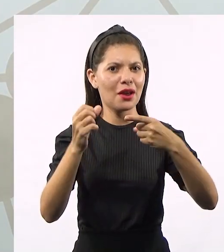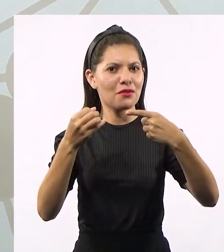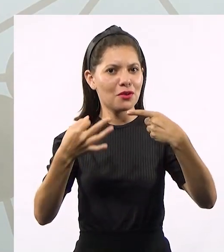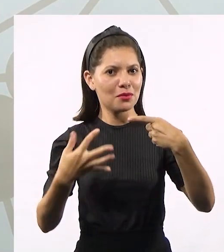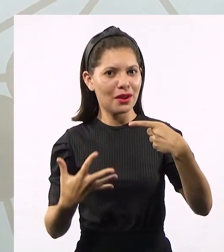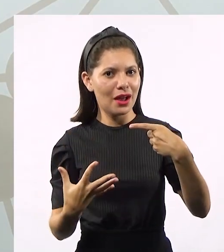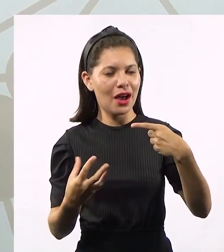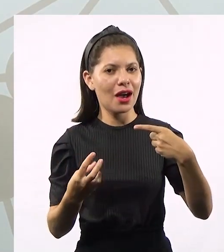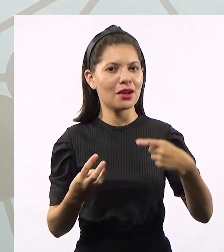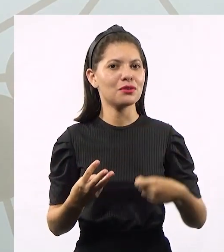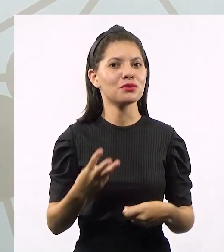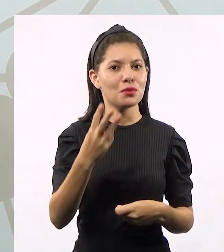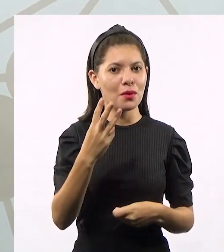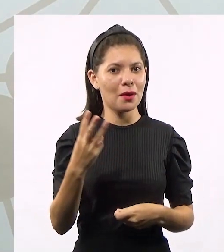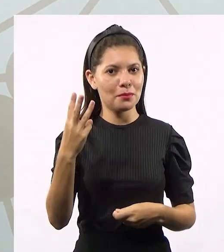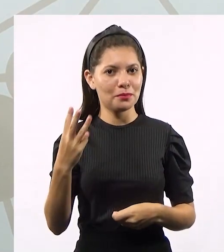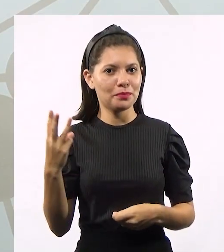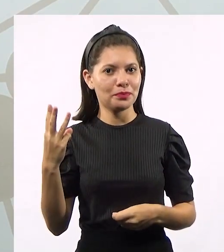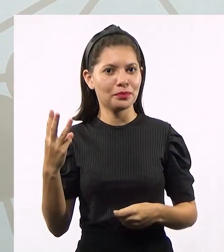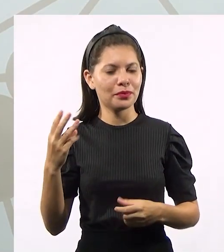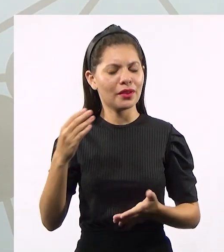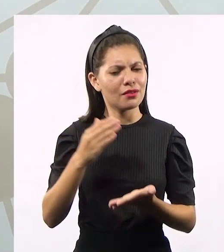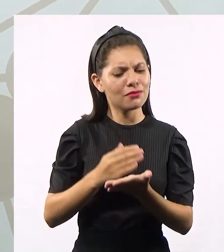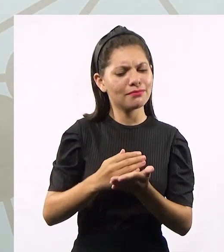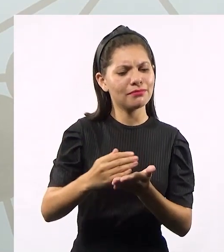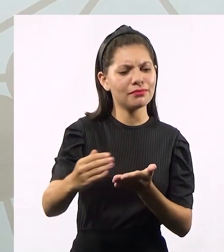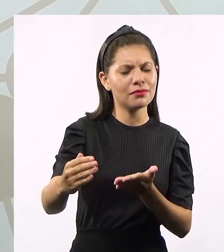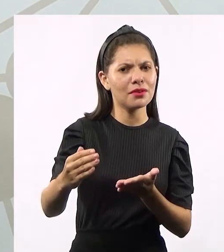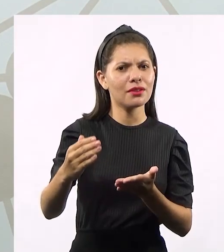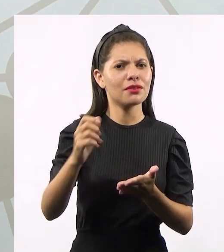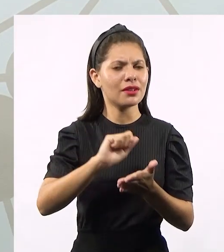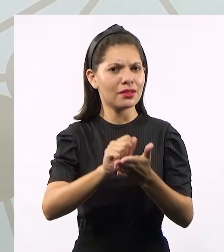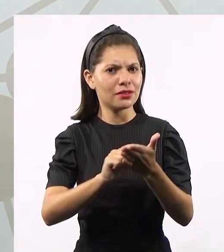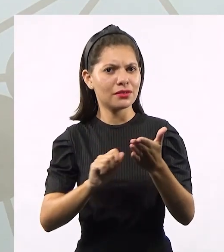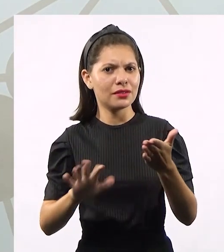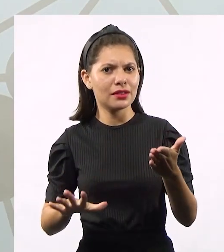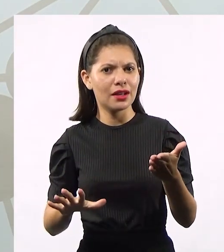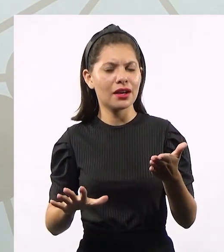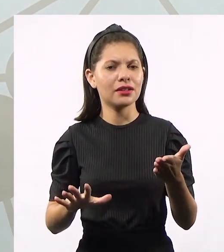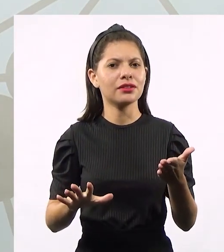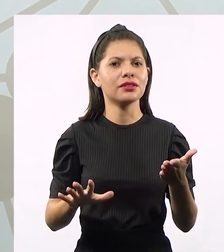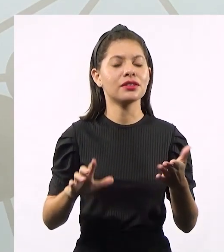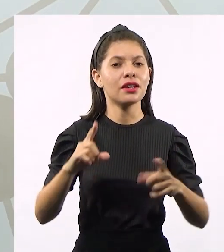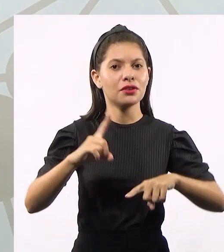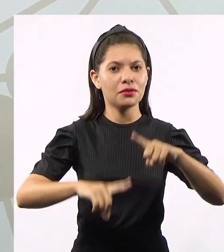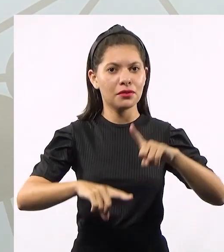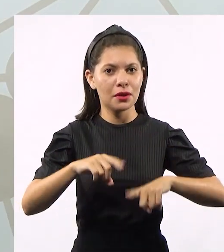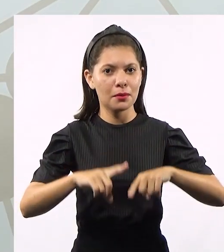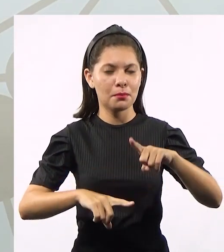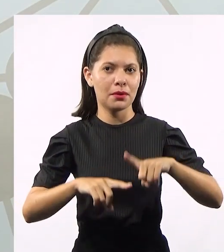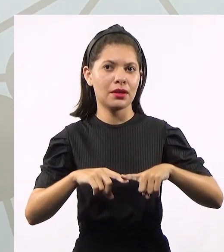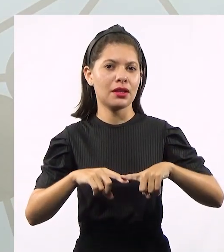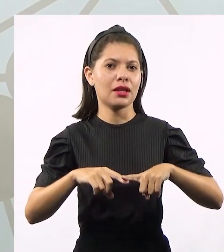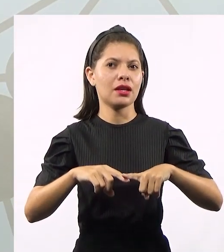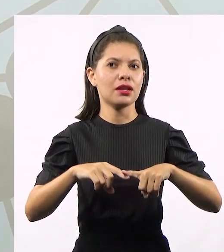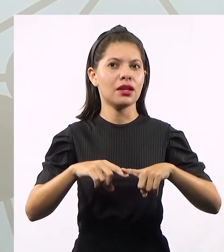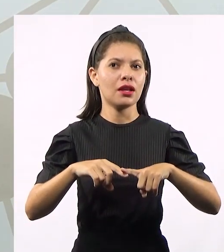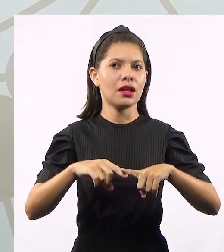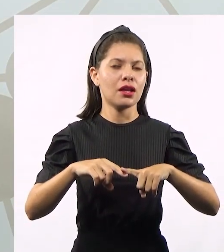web. Dando sequência às nossas atividades de ferramentas de coleta de